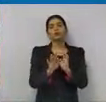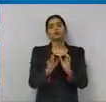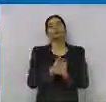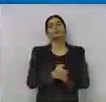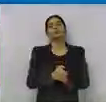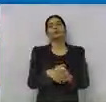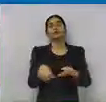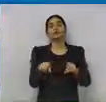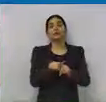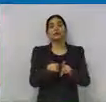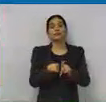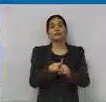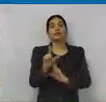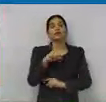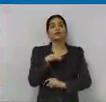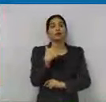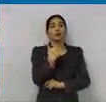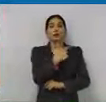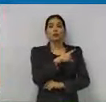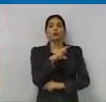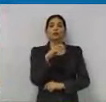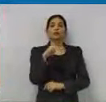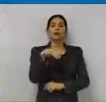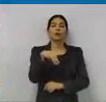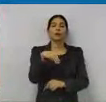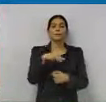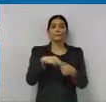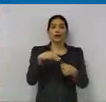método não destrutivo, MND.